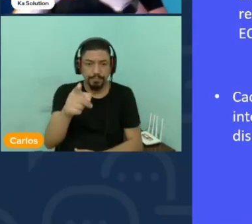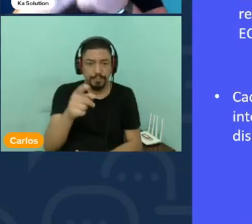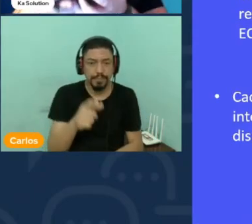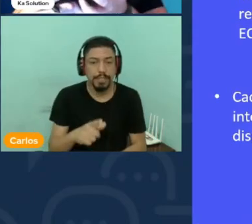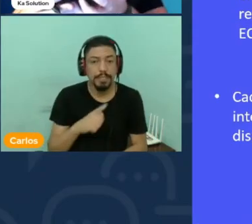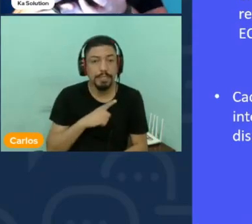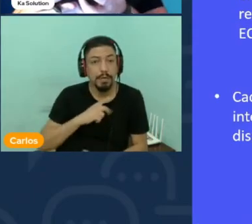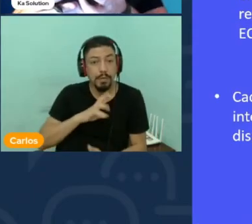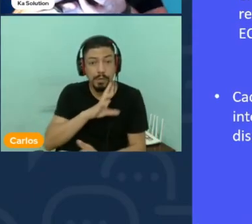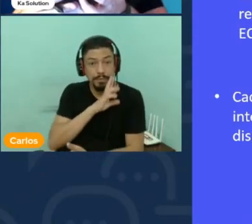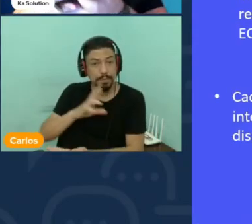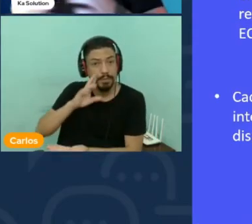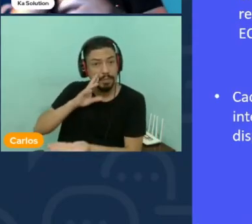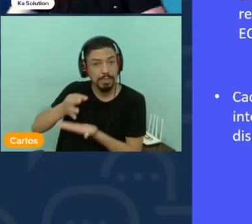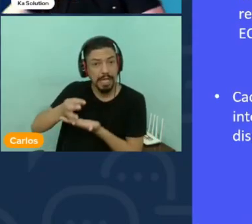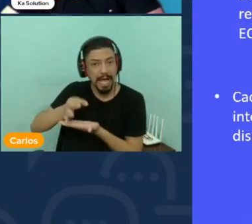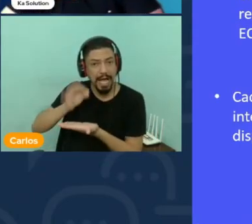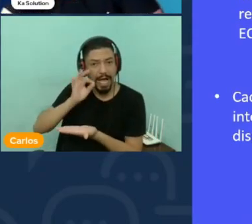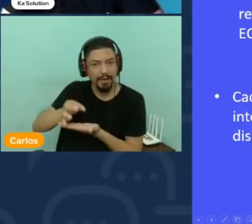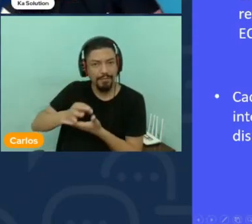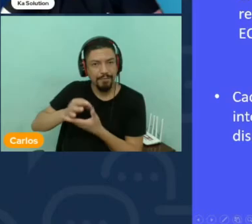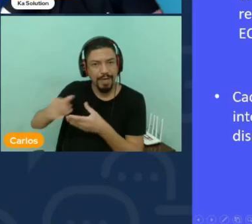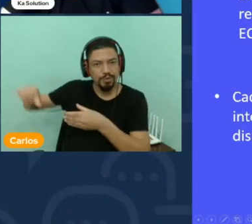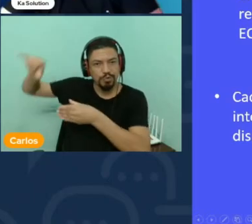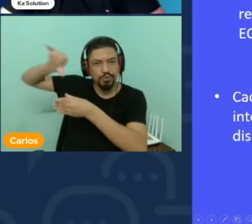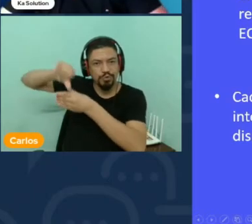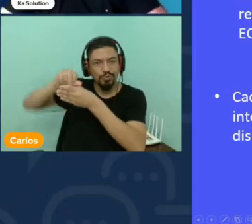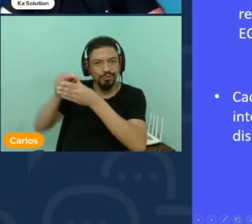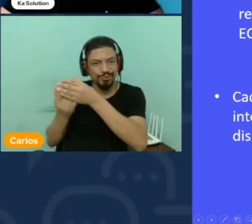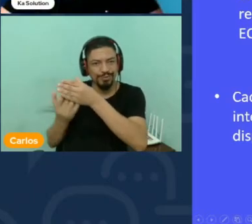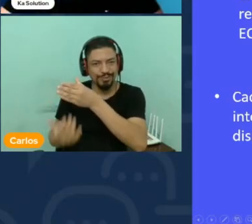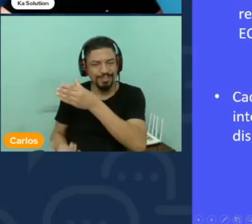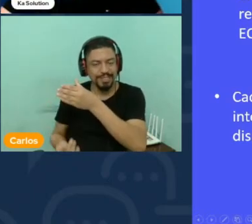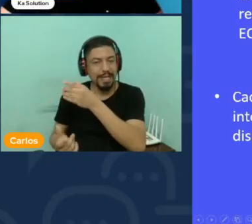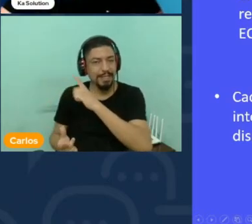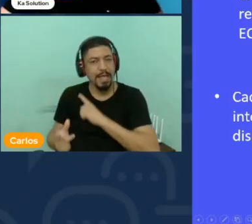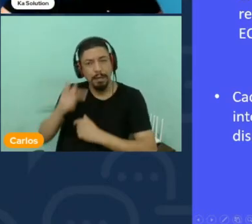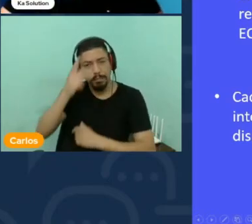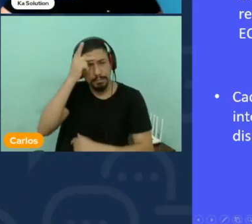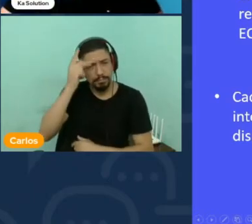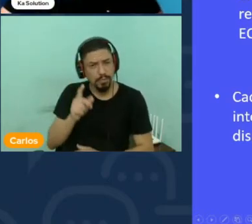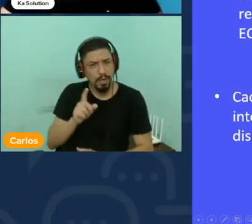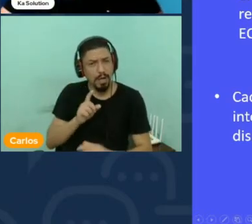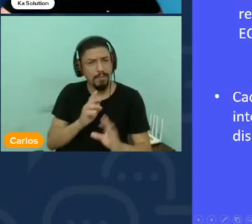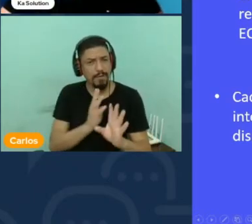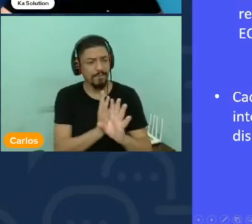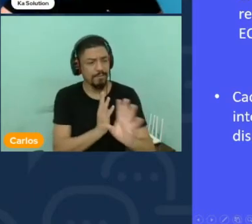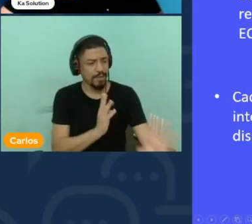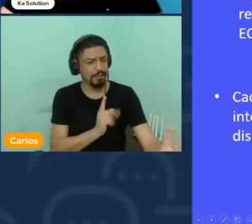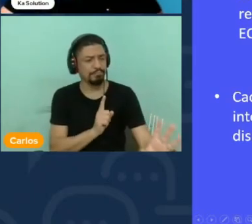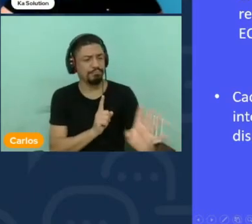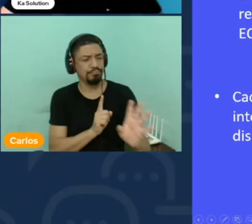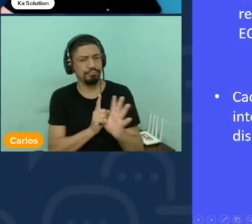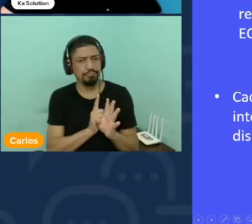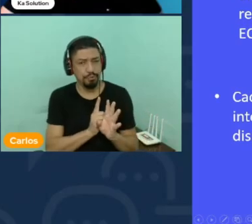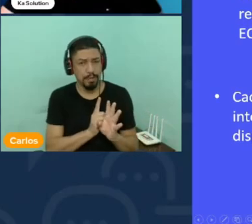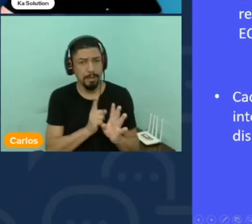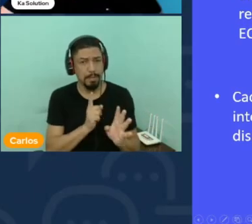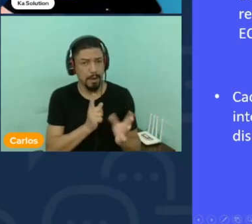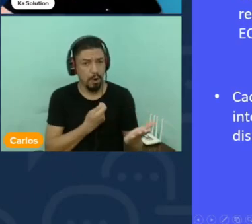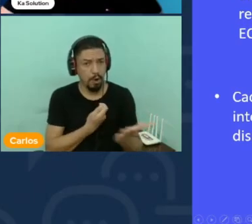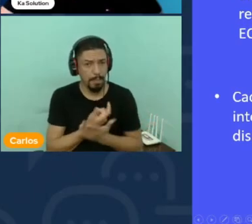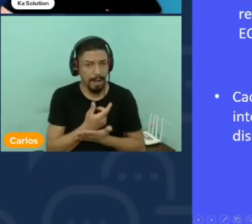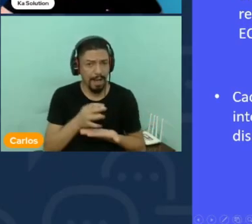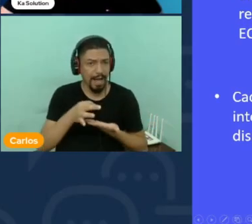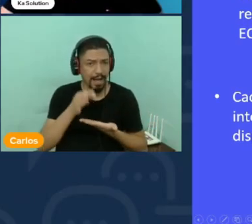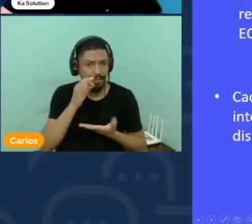numa cafeteria. E na cafeteria a gente tem clientes que estão chegando aqui na minha cafeteria. E